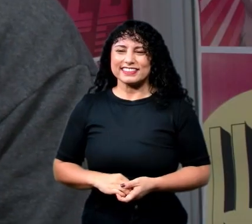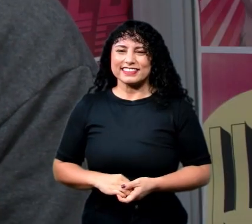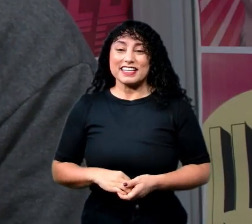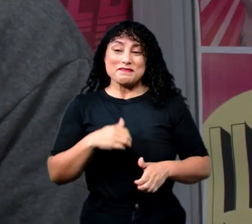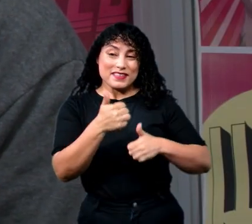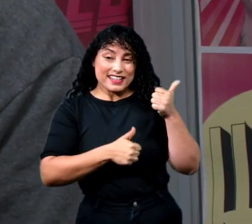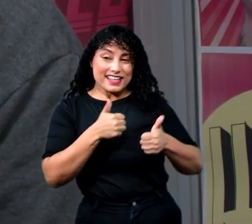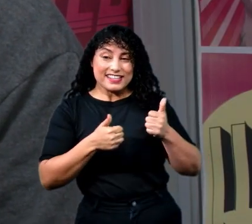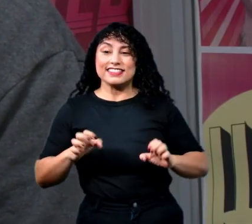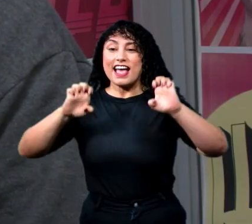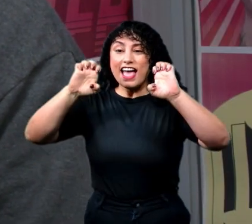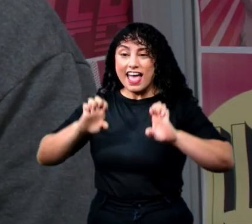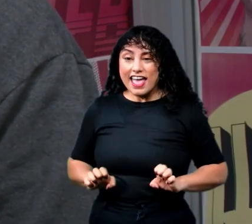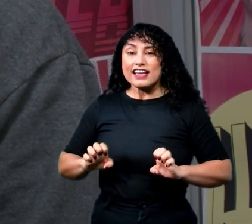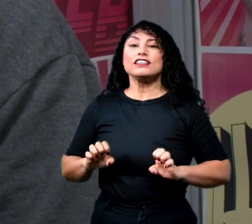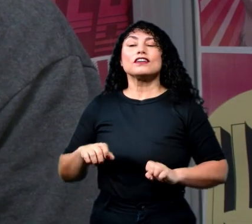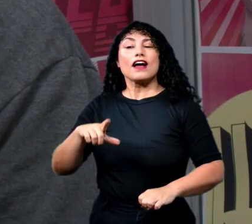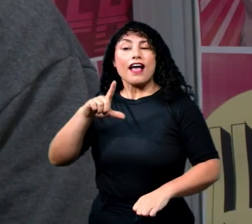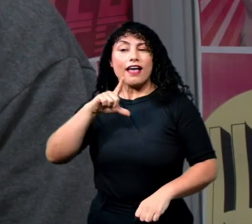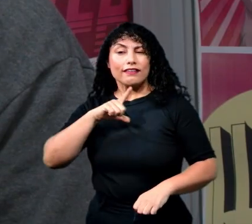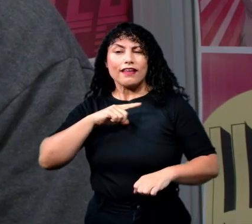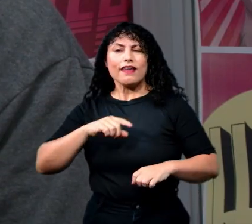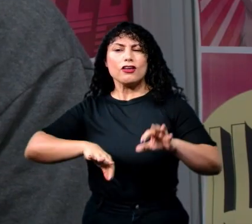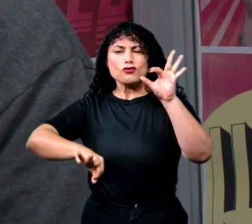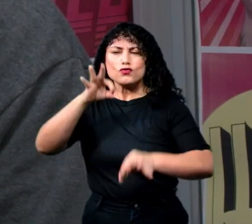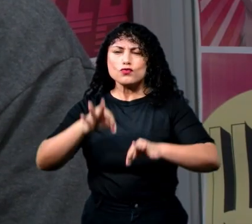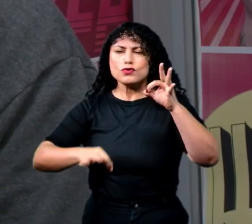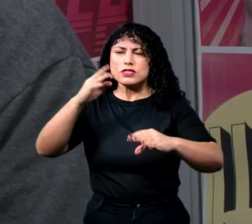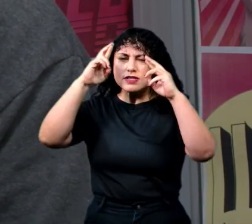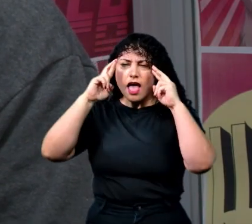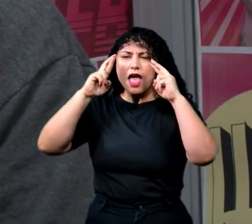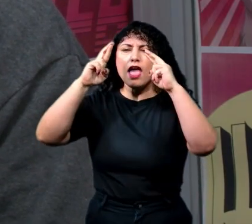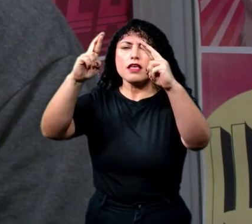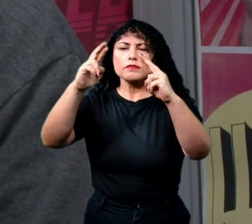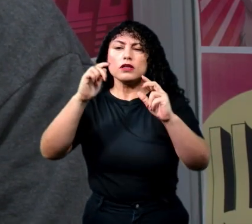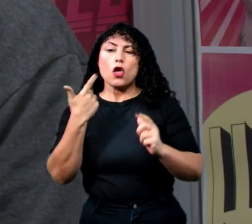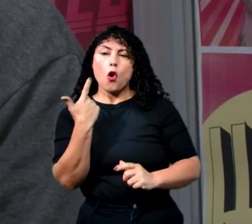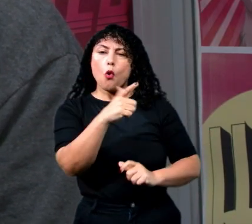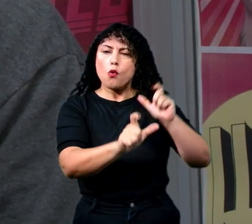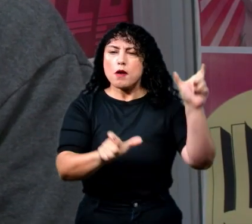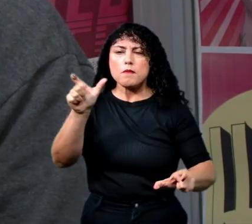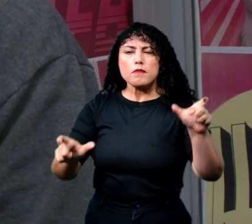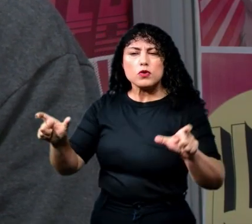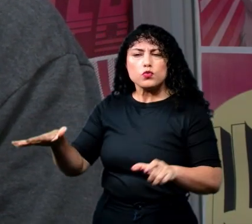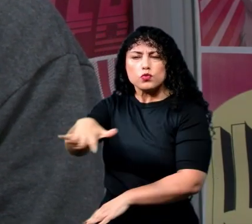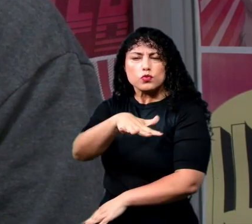Beleza. Ética é agir com justiça, respeito, né, ao próximo,